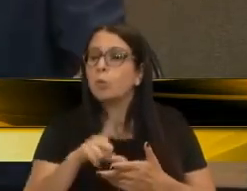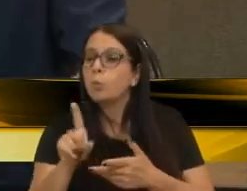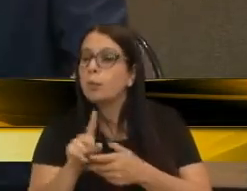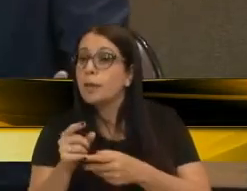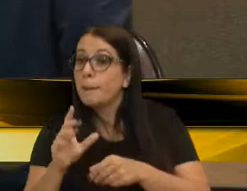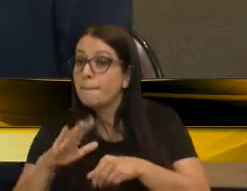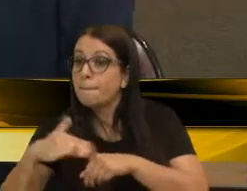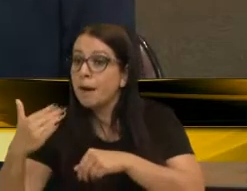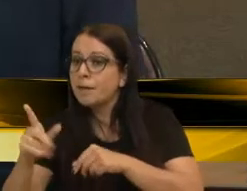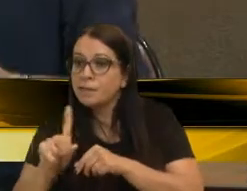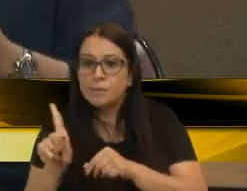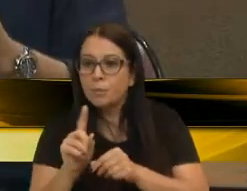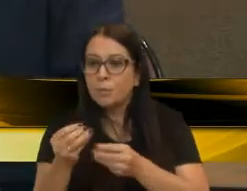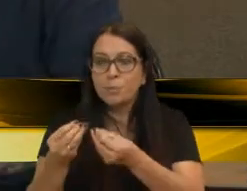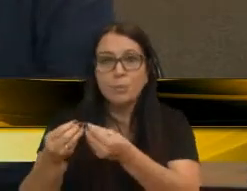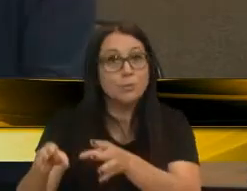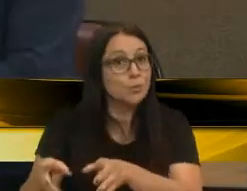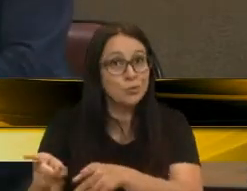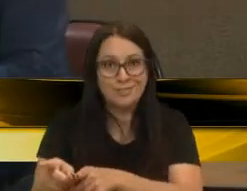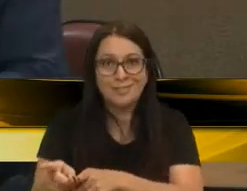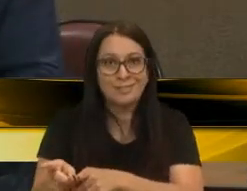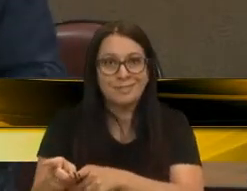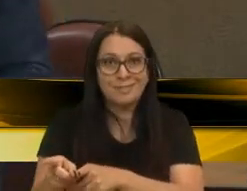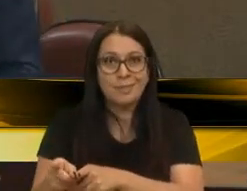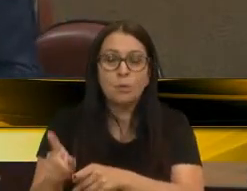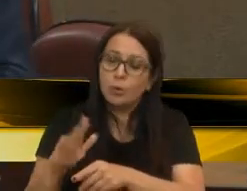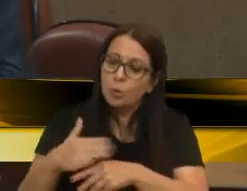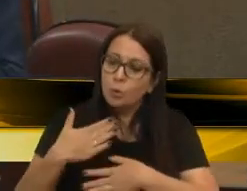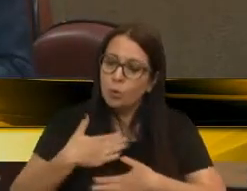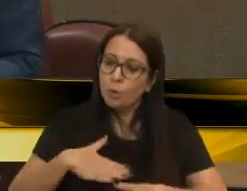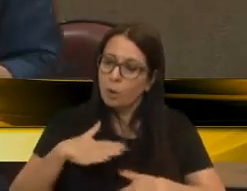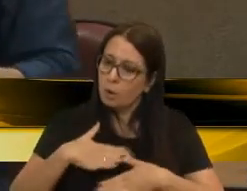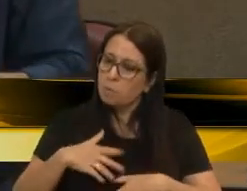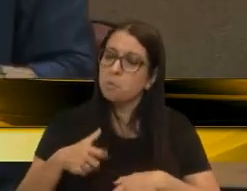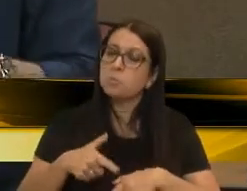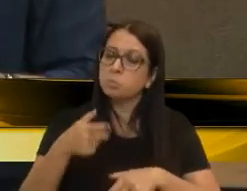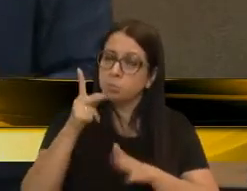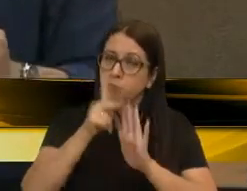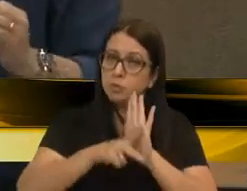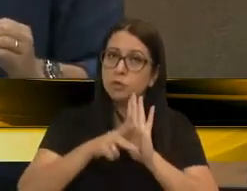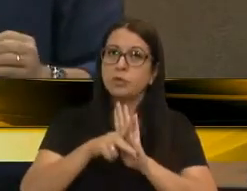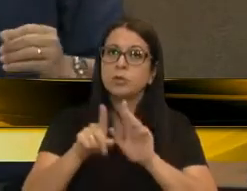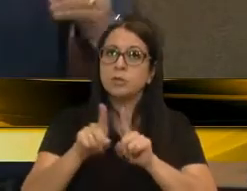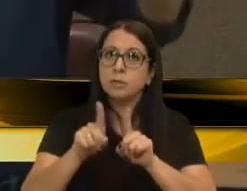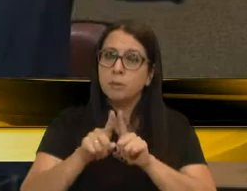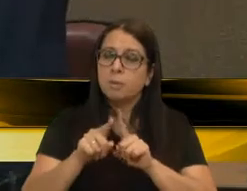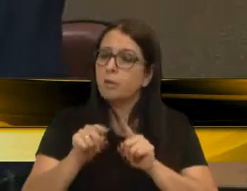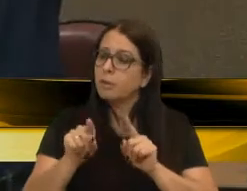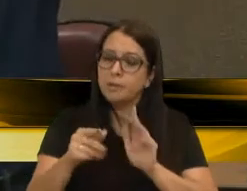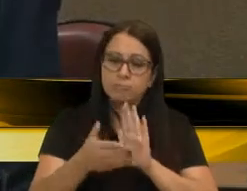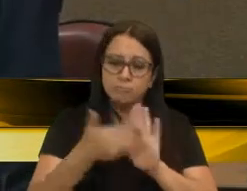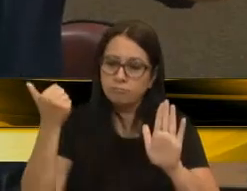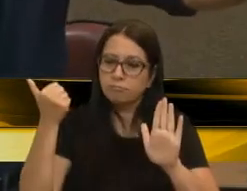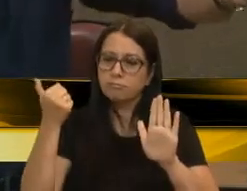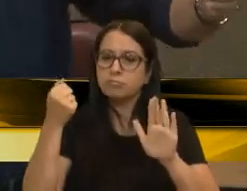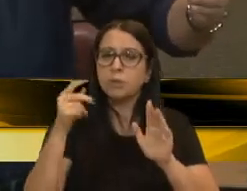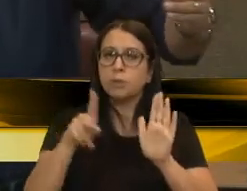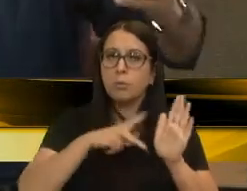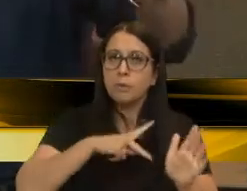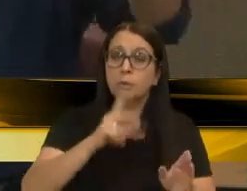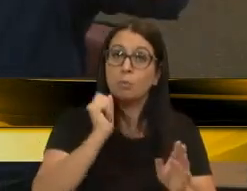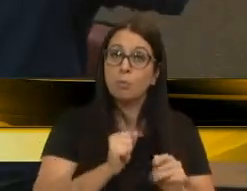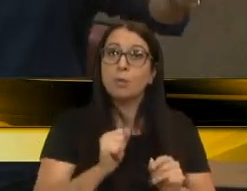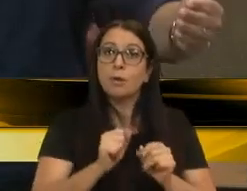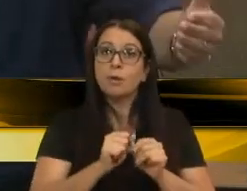prejudica. Então, com tranquilidade, entendo que esse projeto ele pode ser derrubado, o presidente pode,